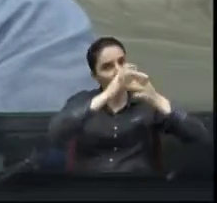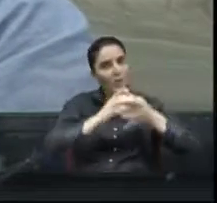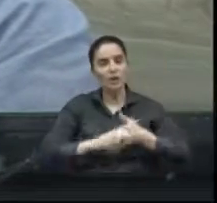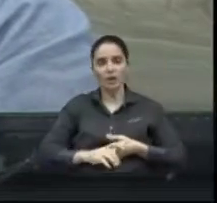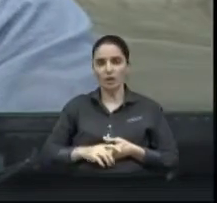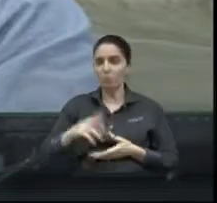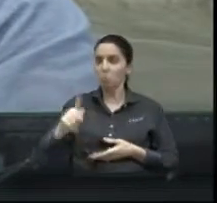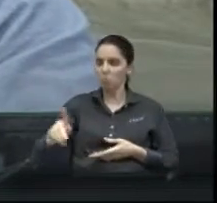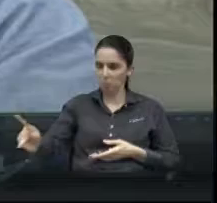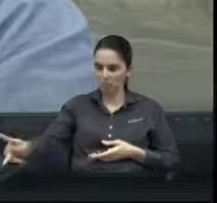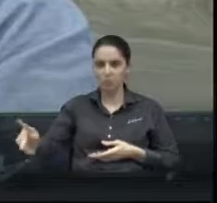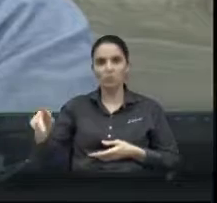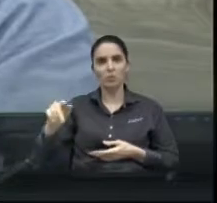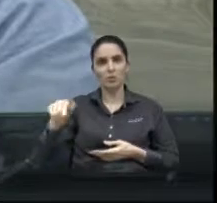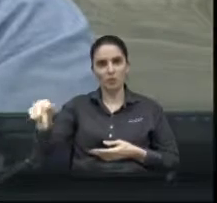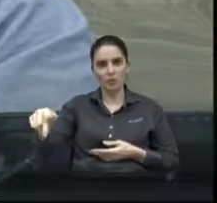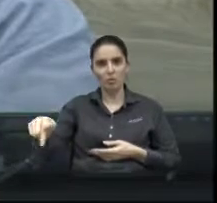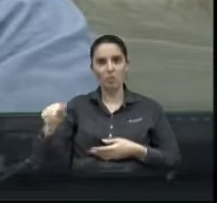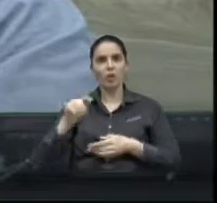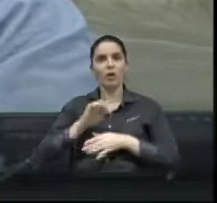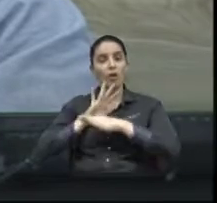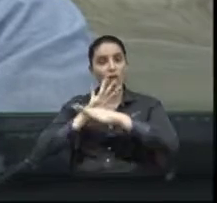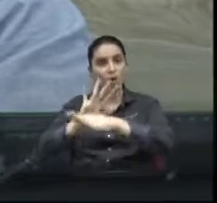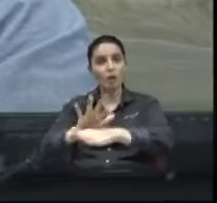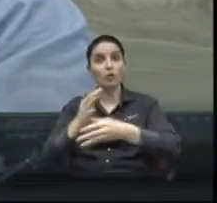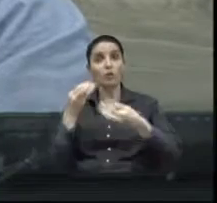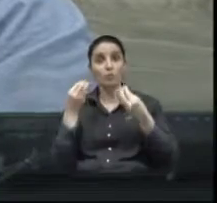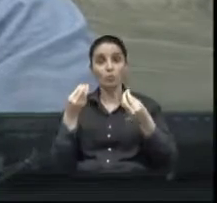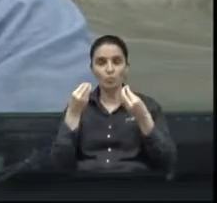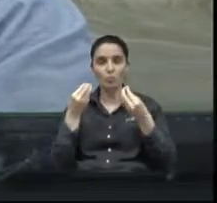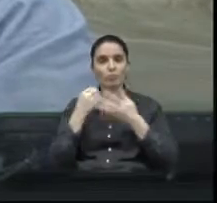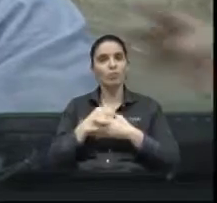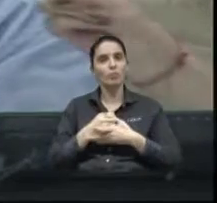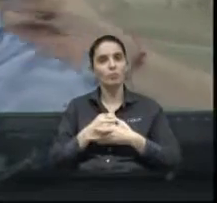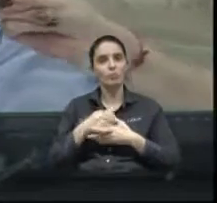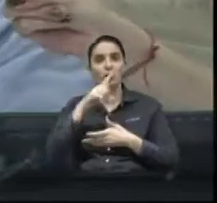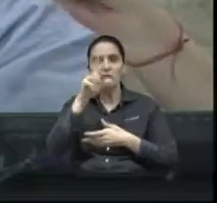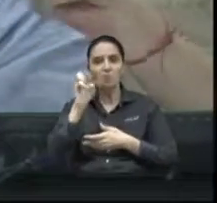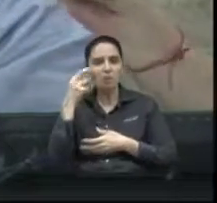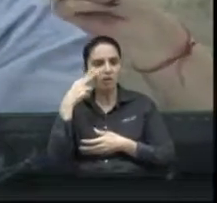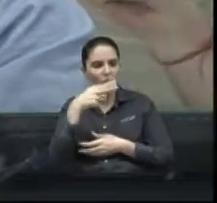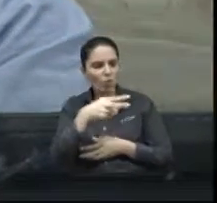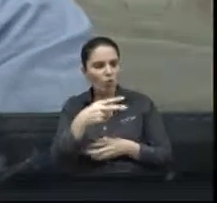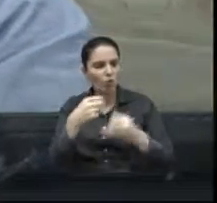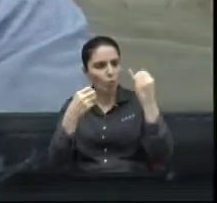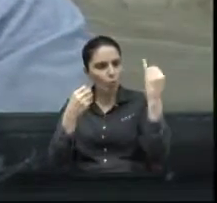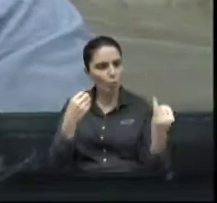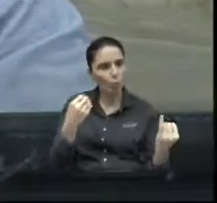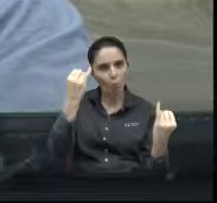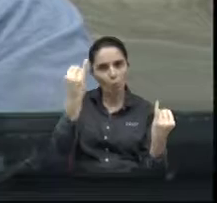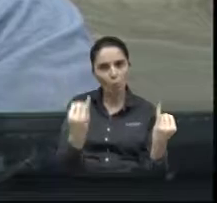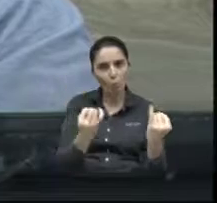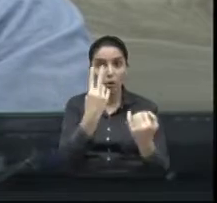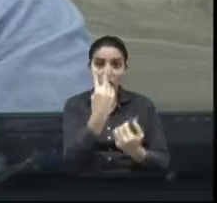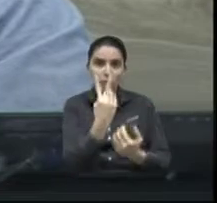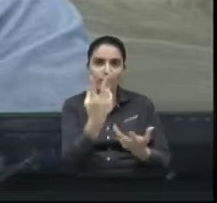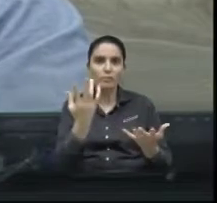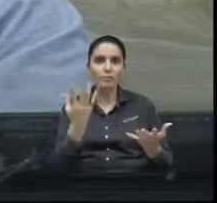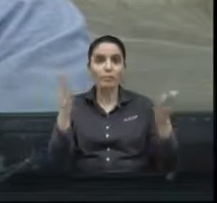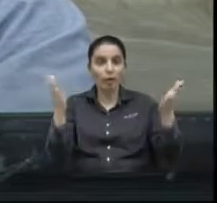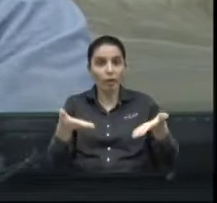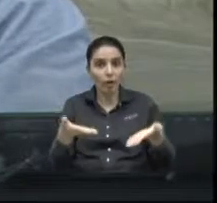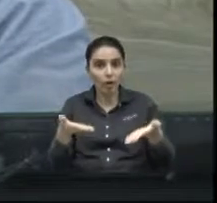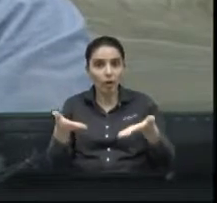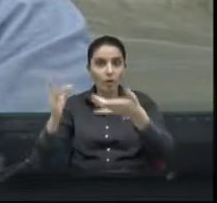dizer, eu ficava pensando, o que vai dar essas meninas? Simplesmente. Não, estou dizendo sério,